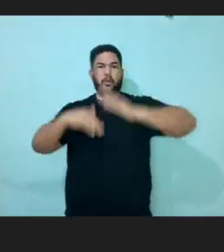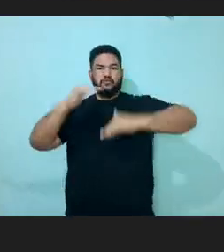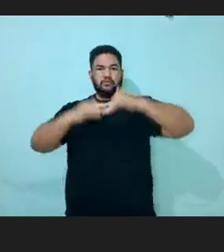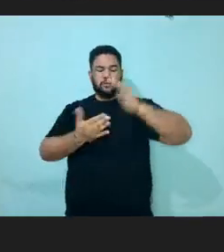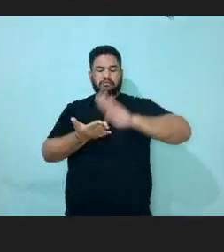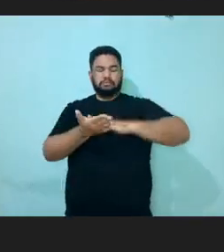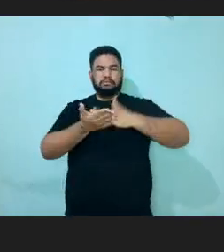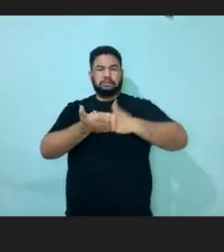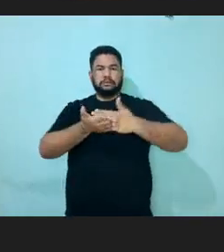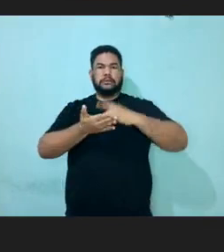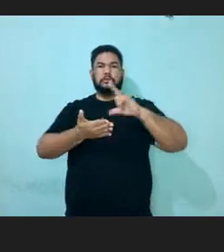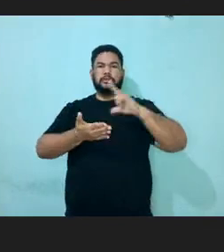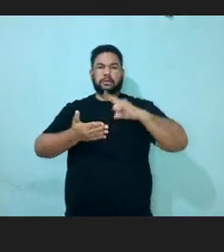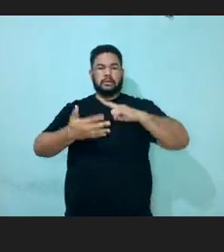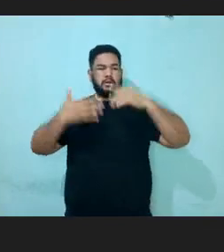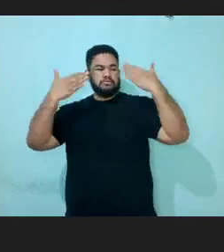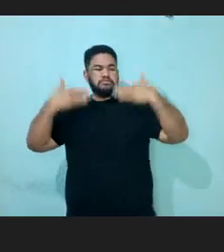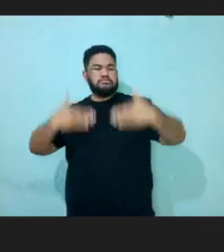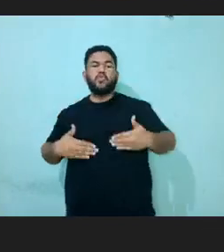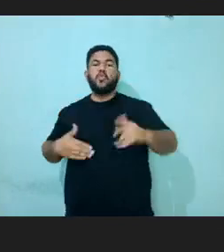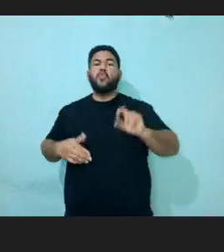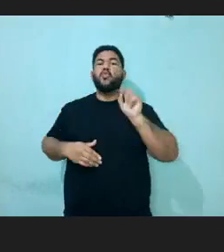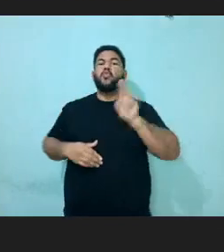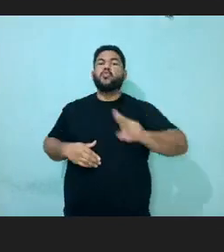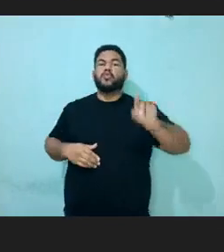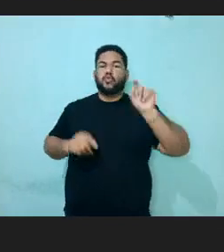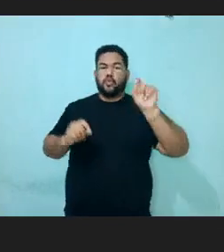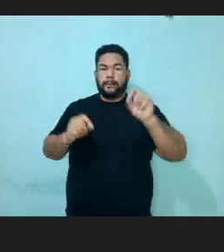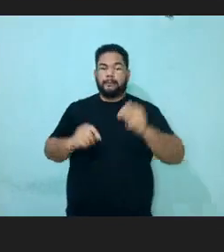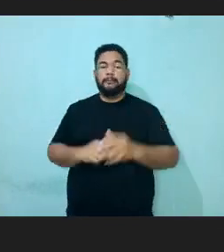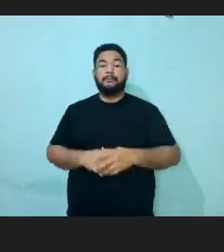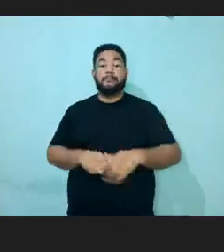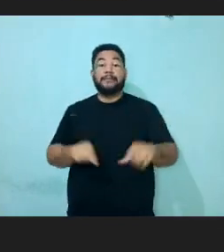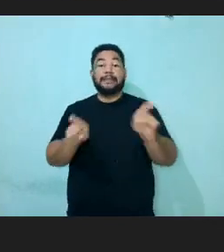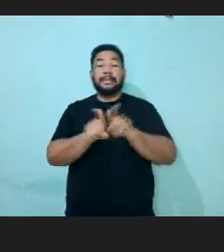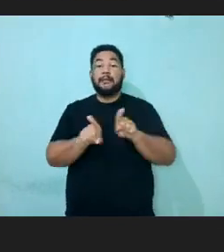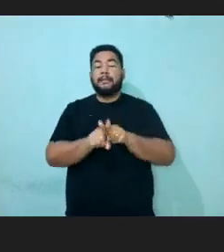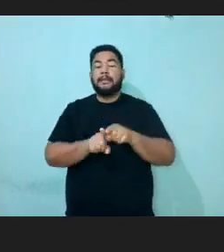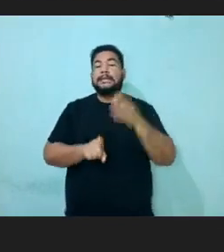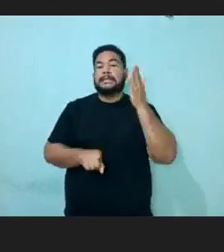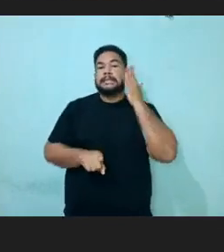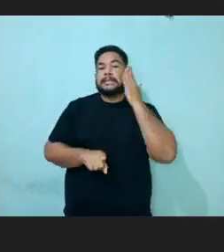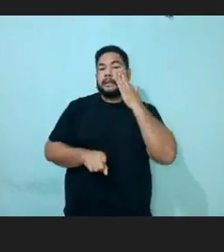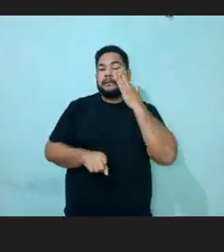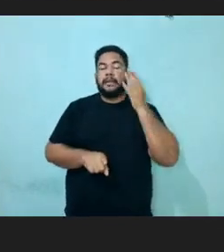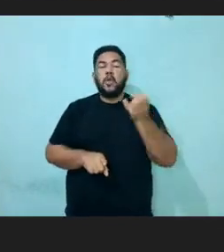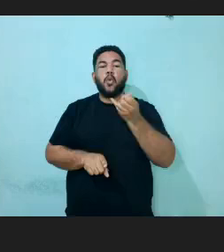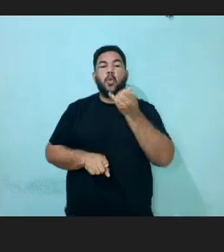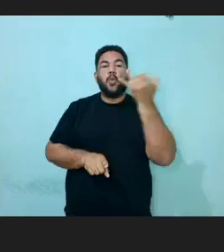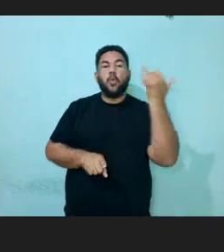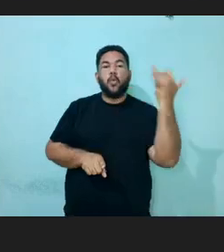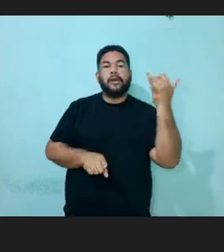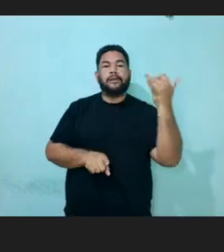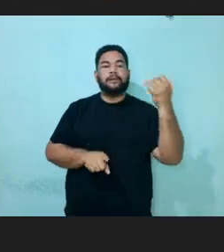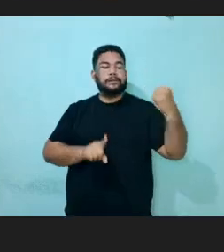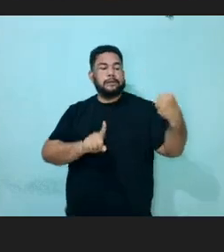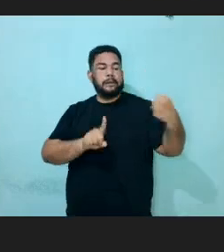intérprete, né? Identificar quais são os fatores de risco para as